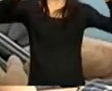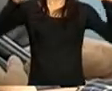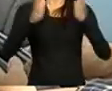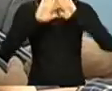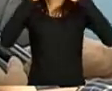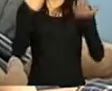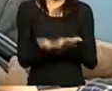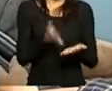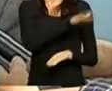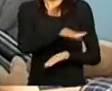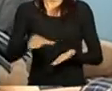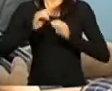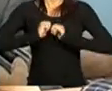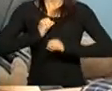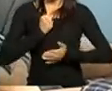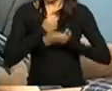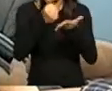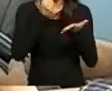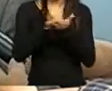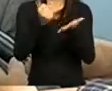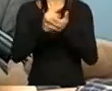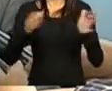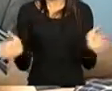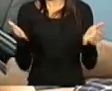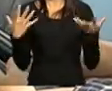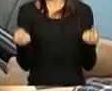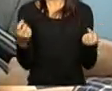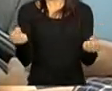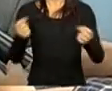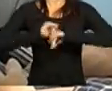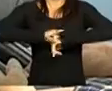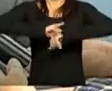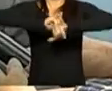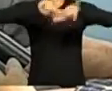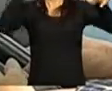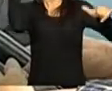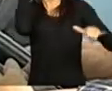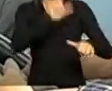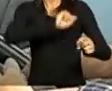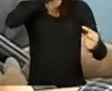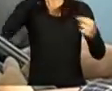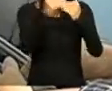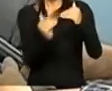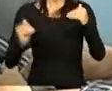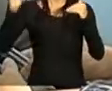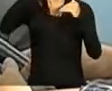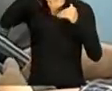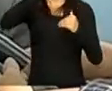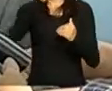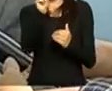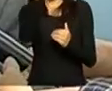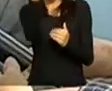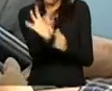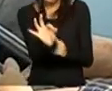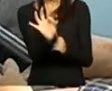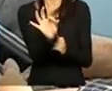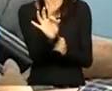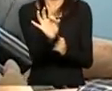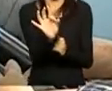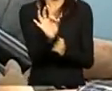creches nos ajudando para fazer uma grande mobilização e consegui atingir coberturas vacinais superior a noventa e cinco porcento